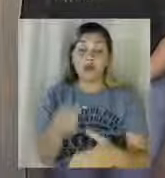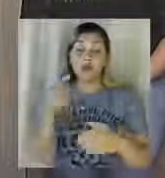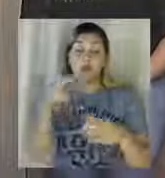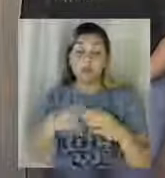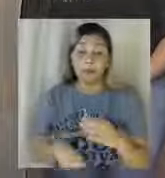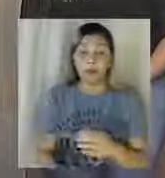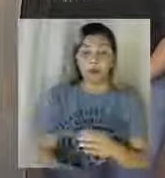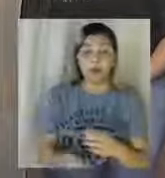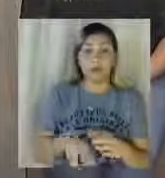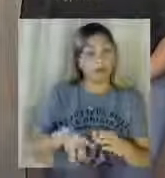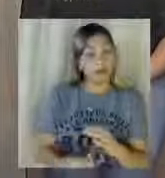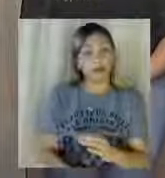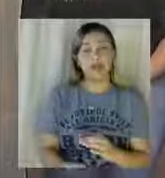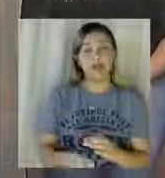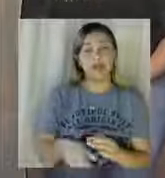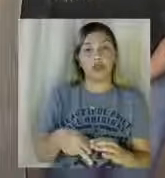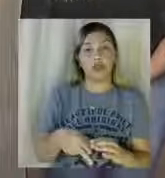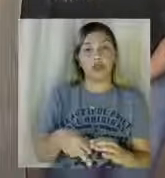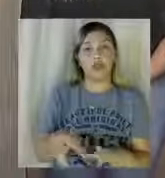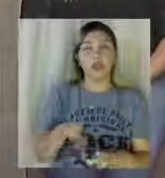mim, lá em João Pessoa.